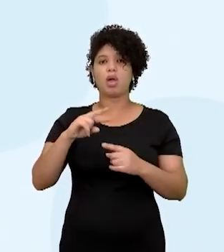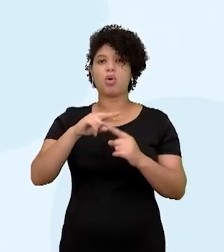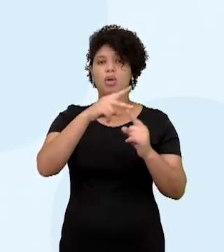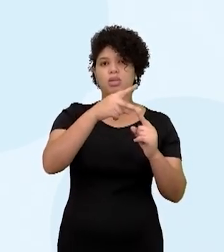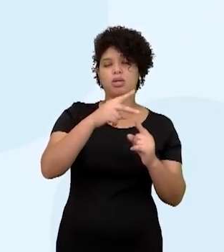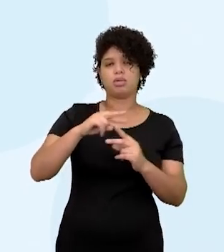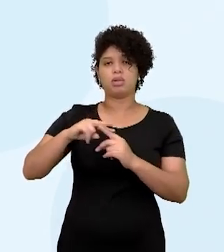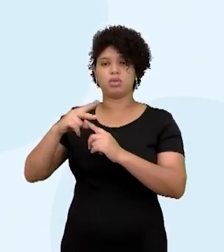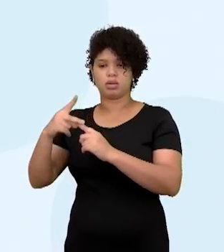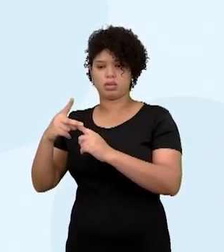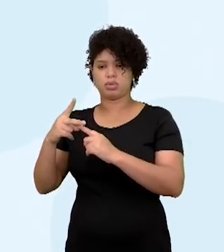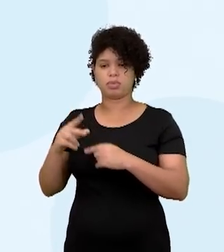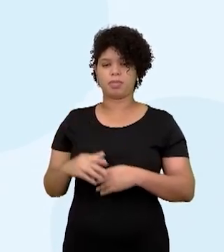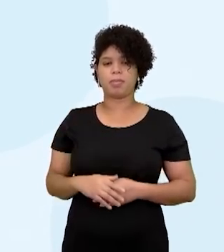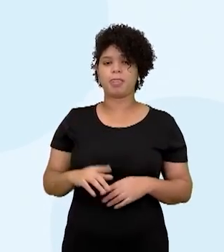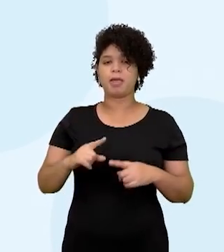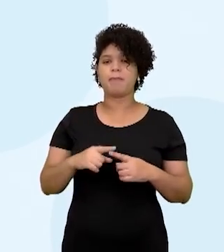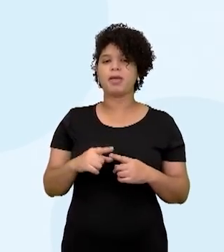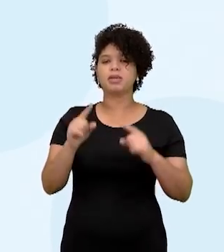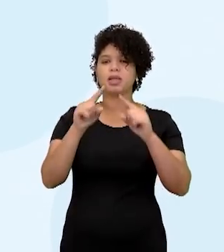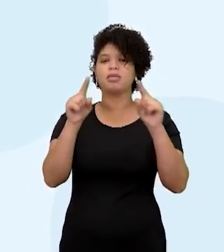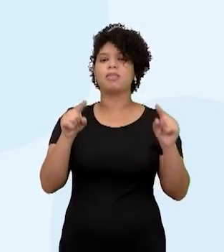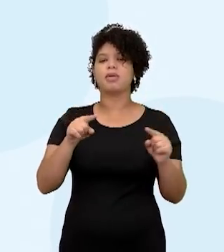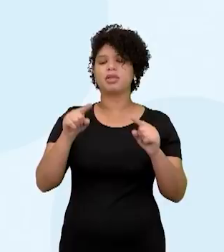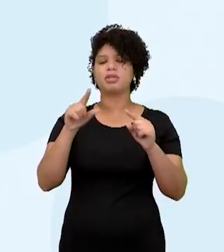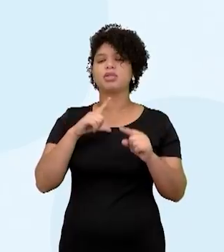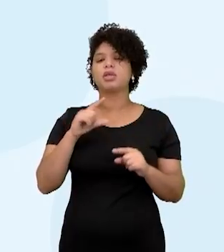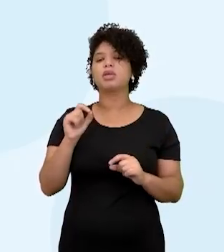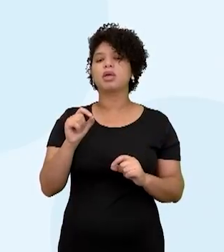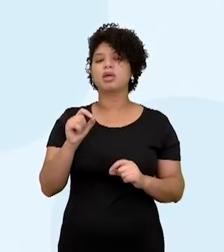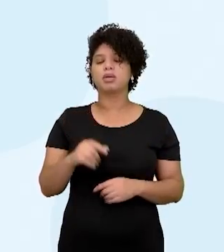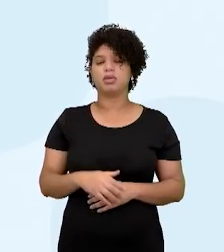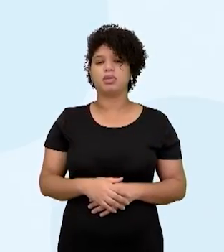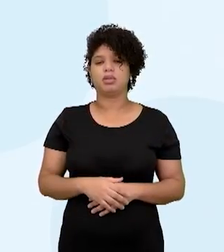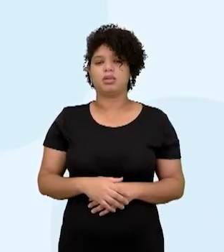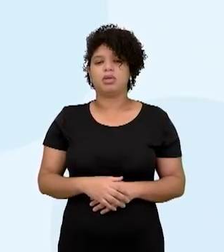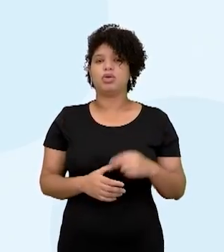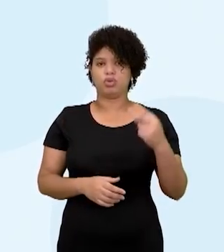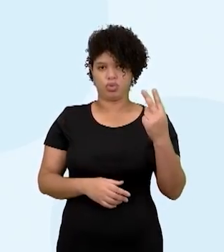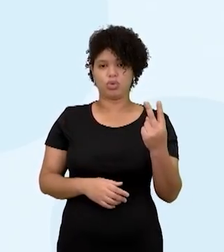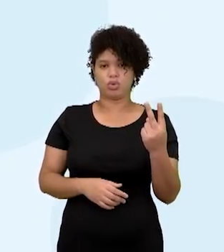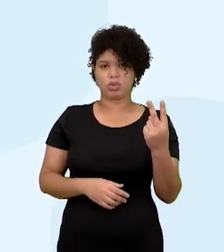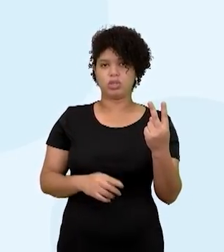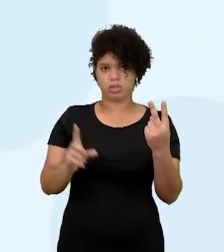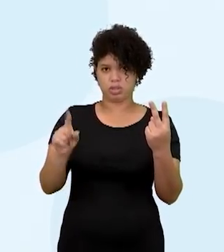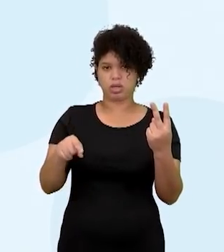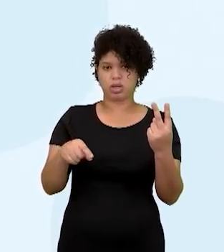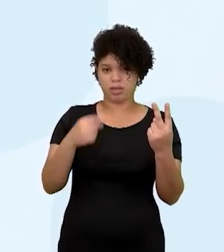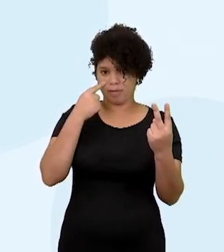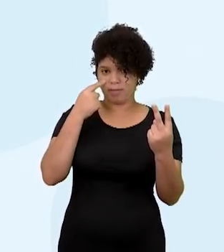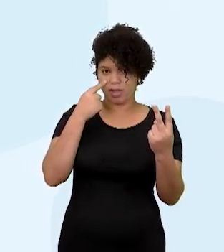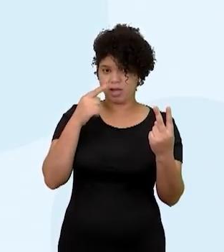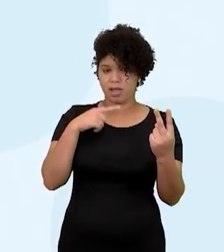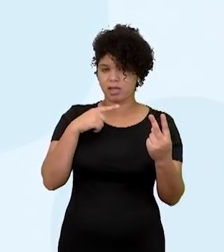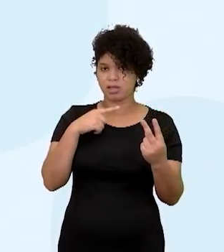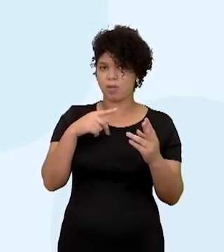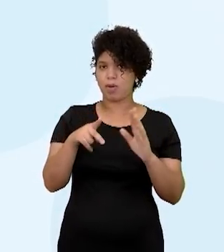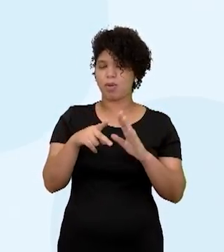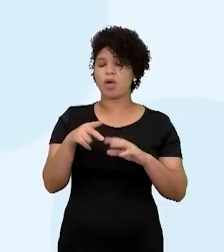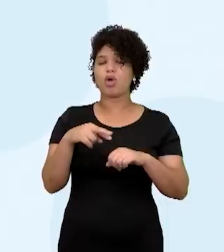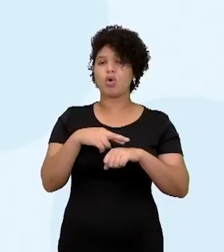ao quadrado. Tá. E no meio, professora? No meio, a gente tem o número 2, que é da fórmula, pode ver que ele tá até de roxo,